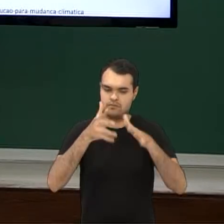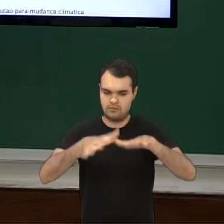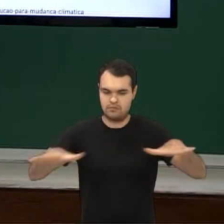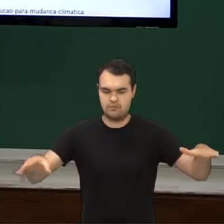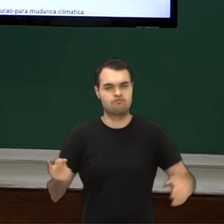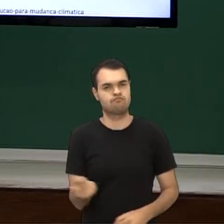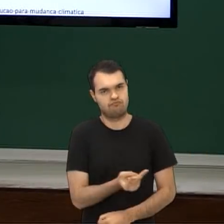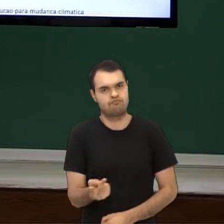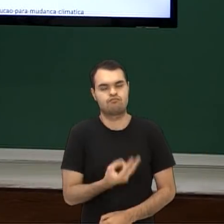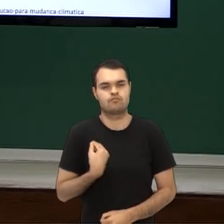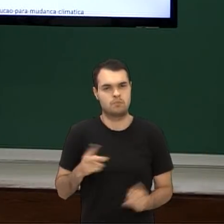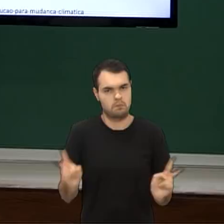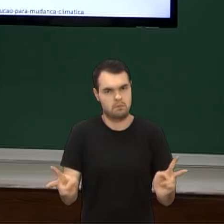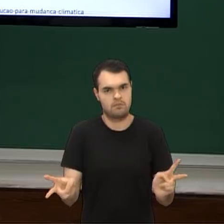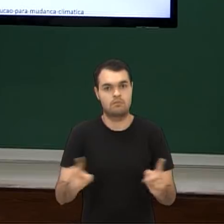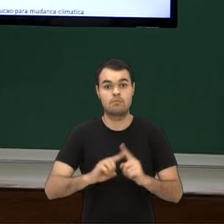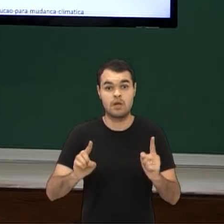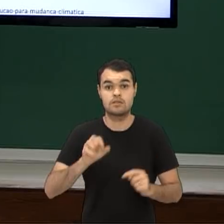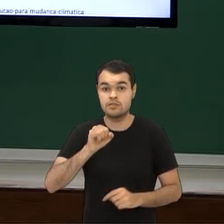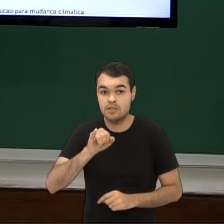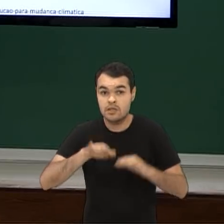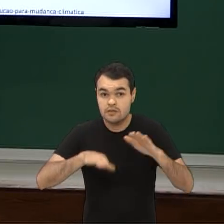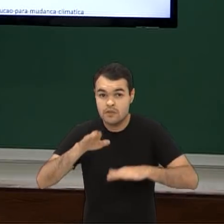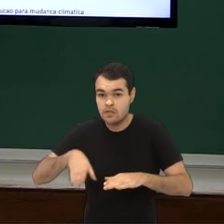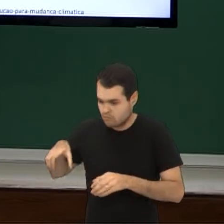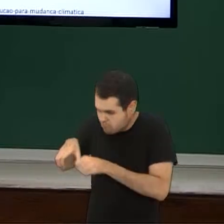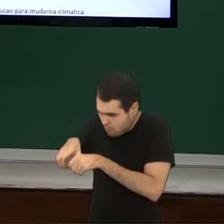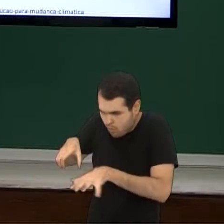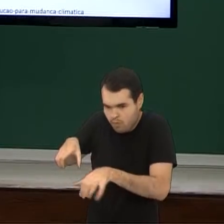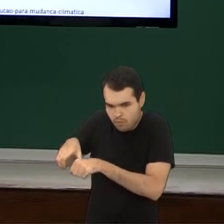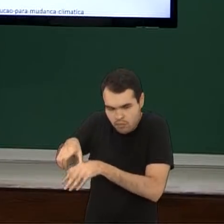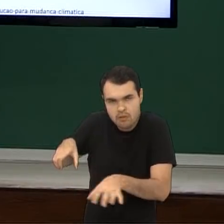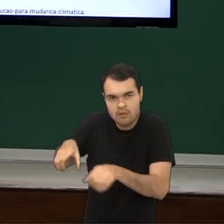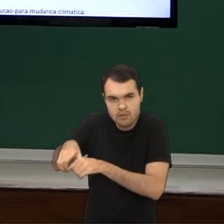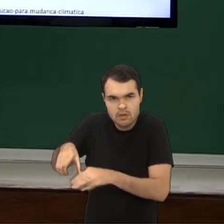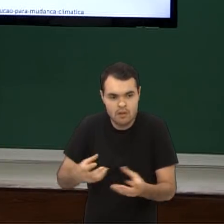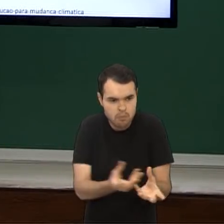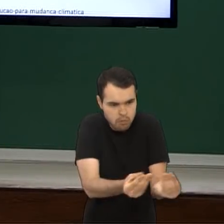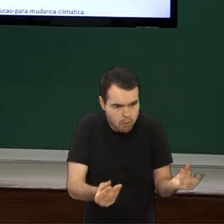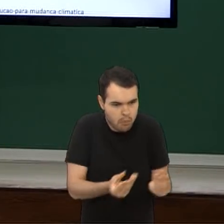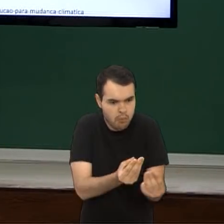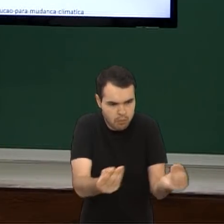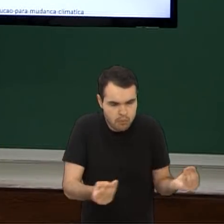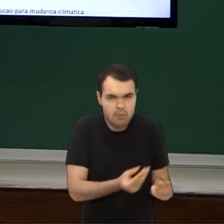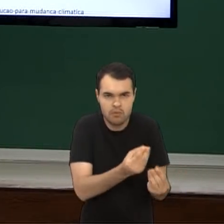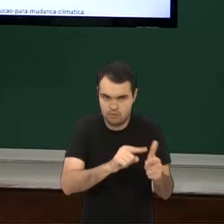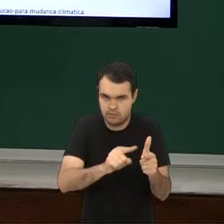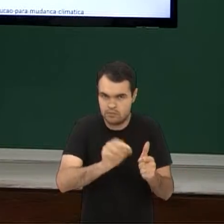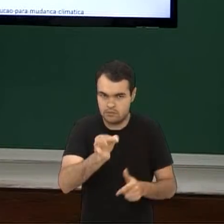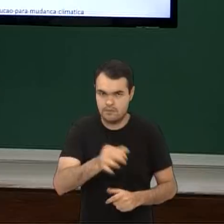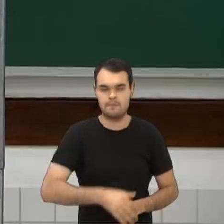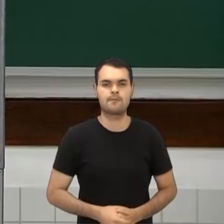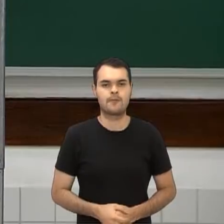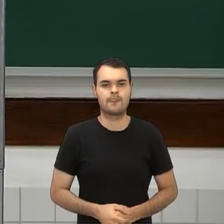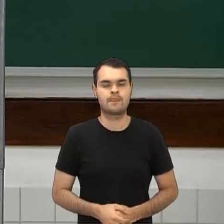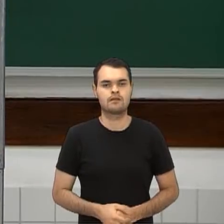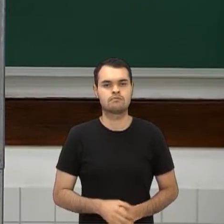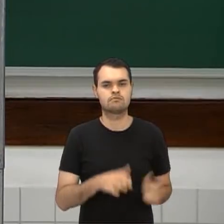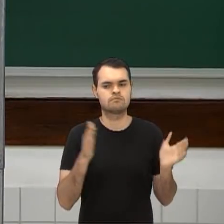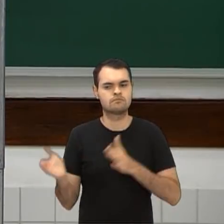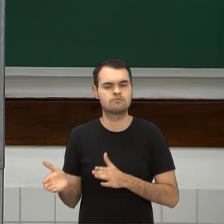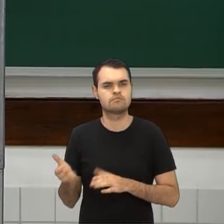algas unicelulares, e assim poderiam causar intoxicação no ser humano. Porque se a gente